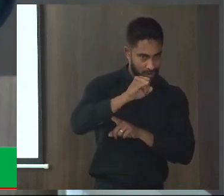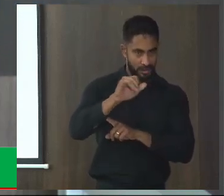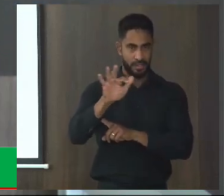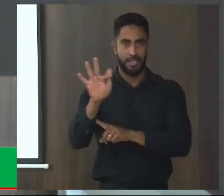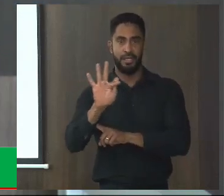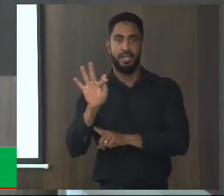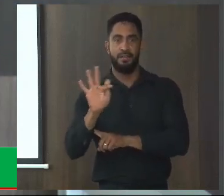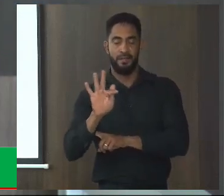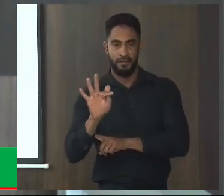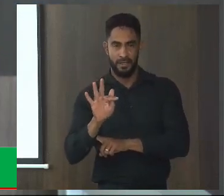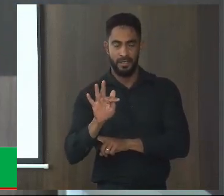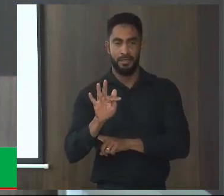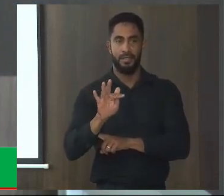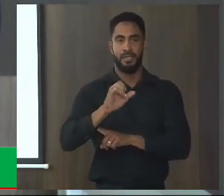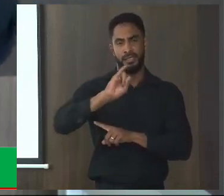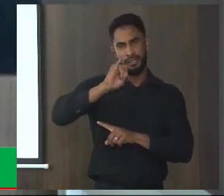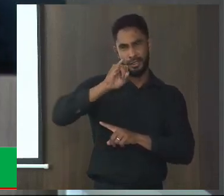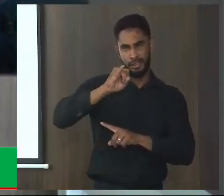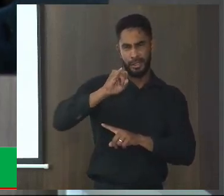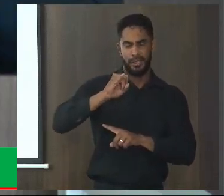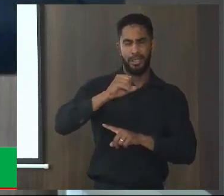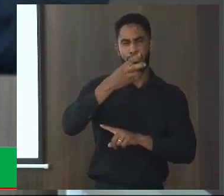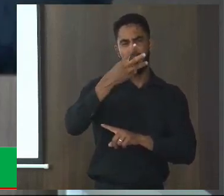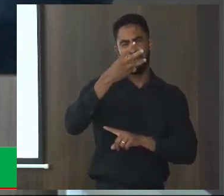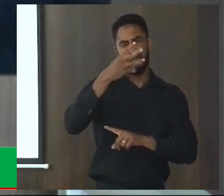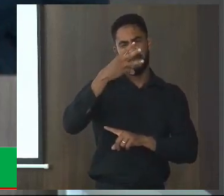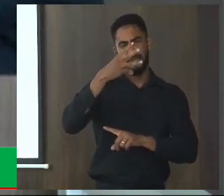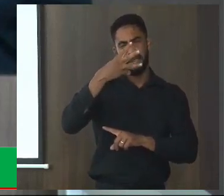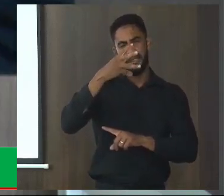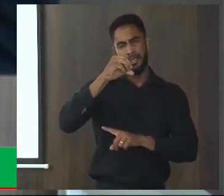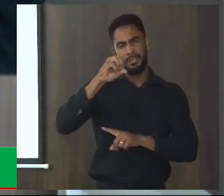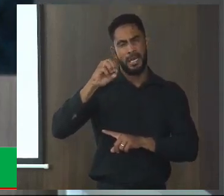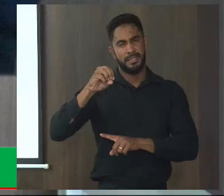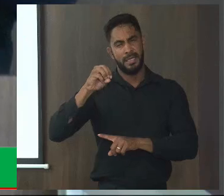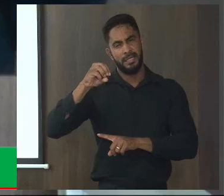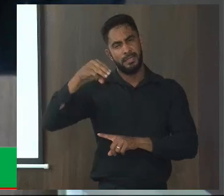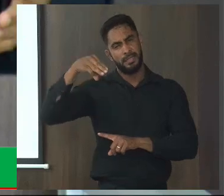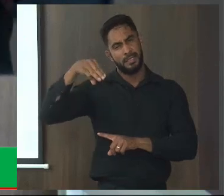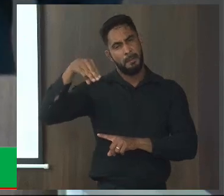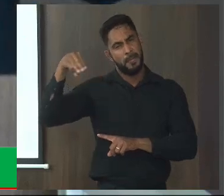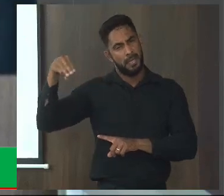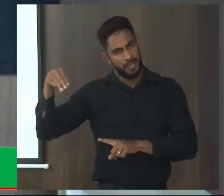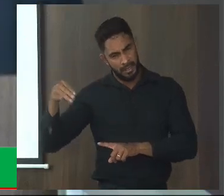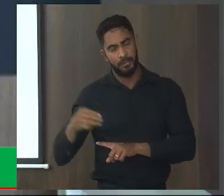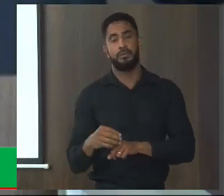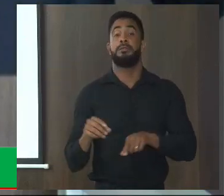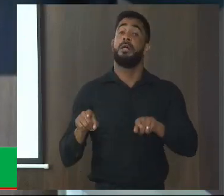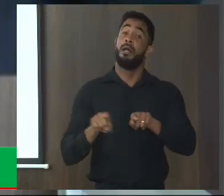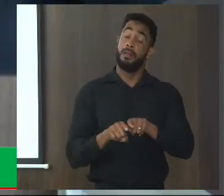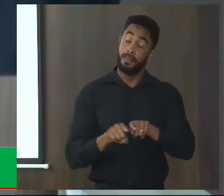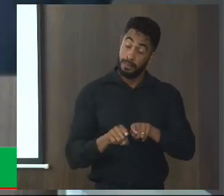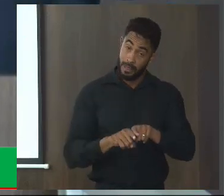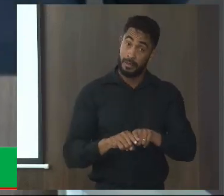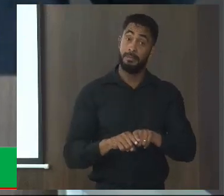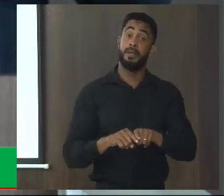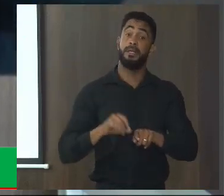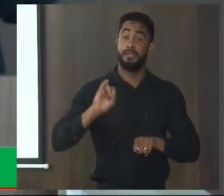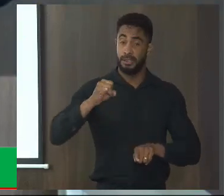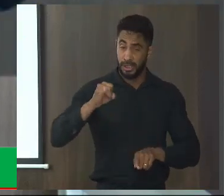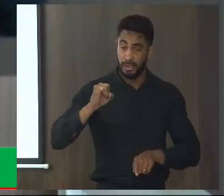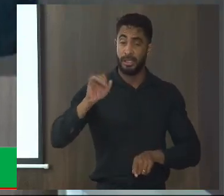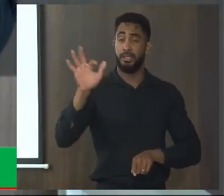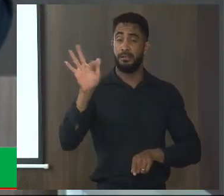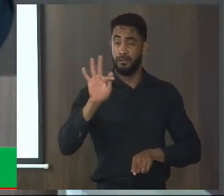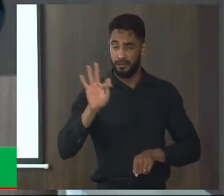de janeiro choveu 300 e poucos milímetros lá, fevereiro também repetiu a mesma dose de janeiro, de milímetros,